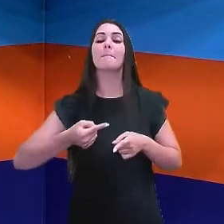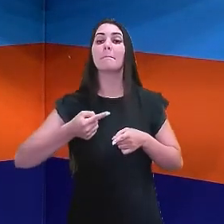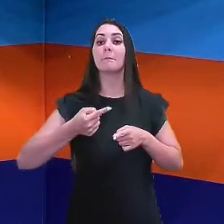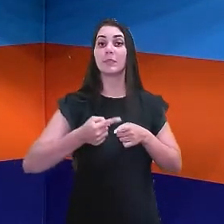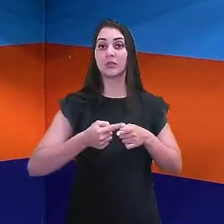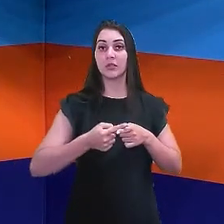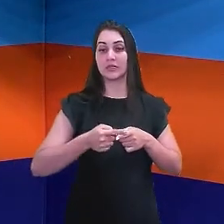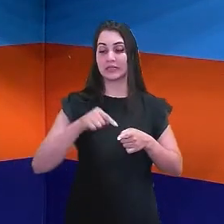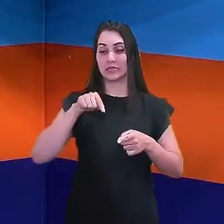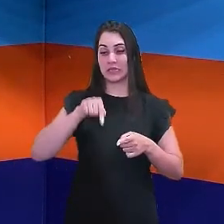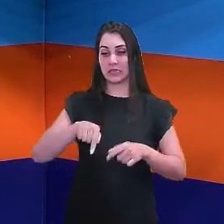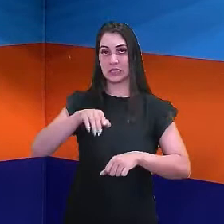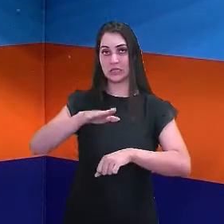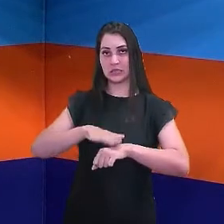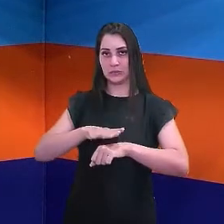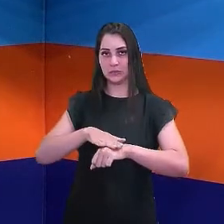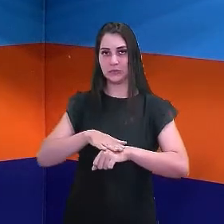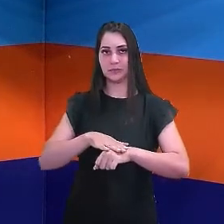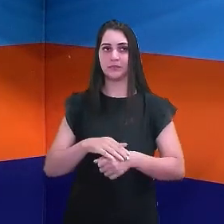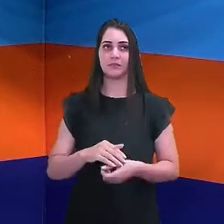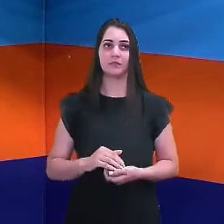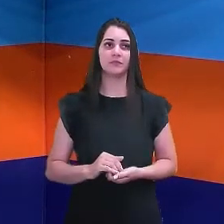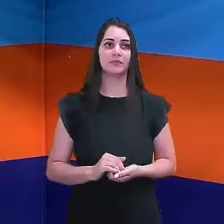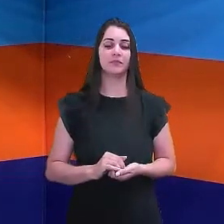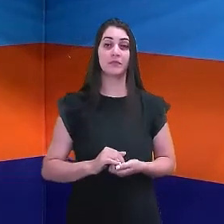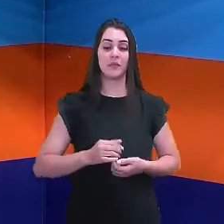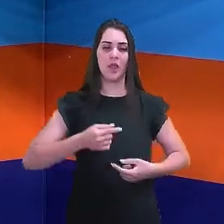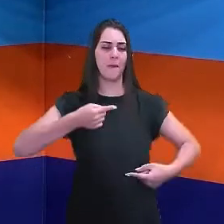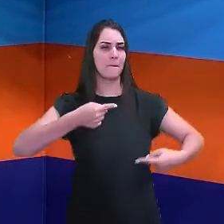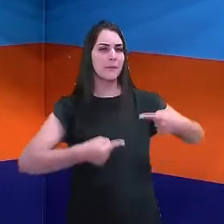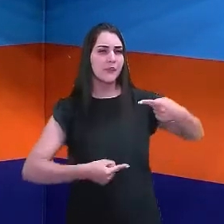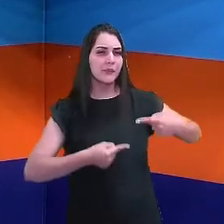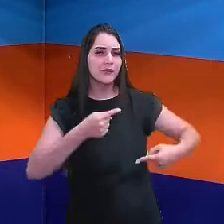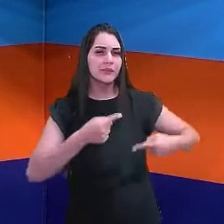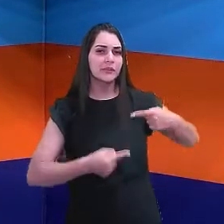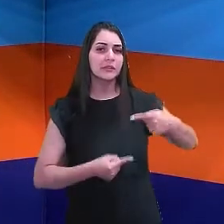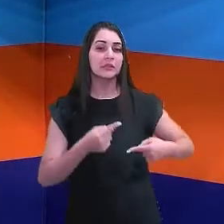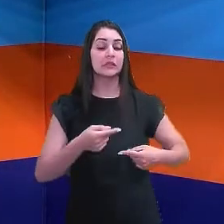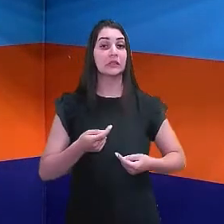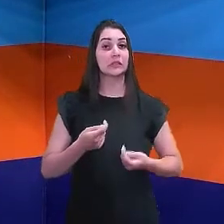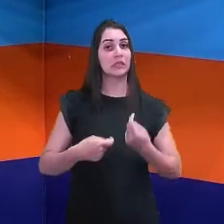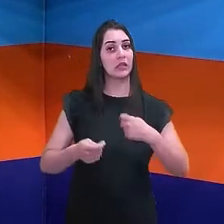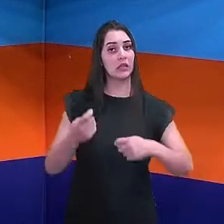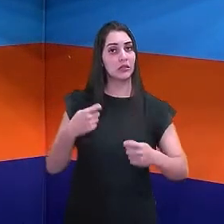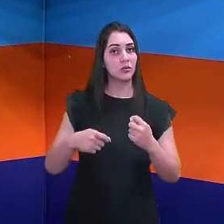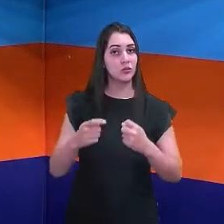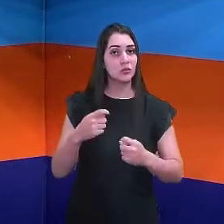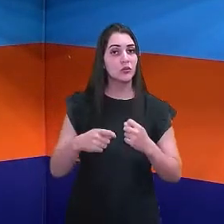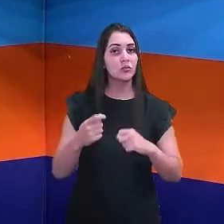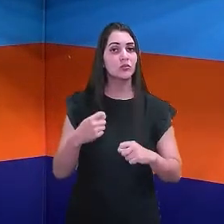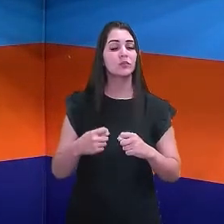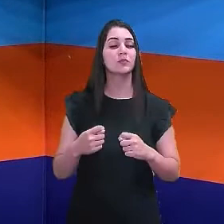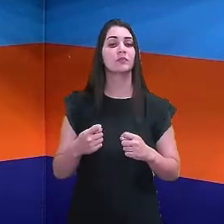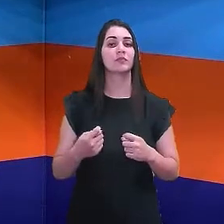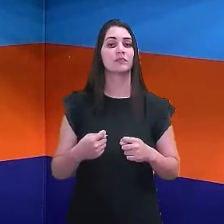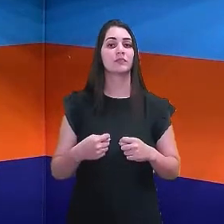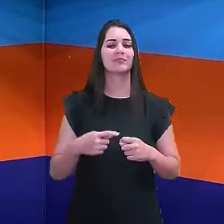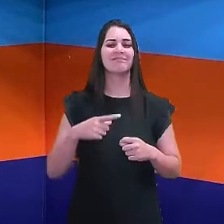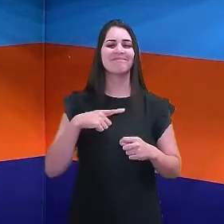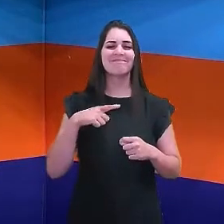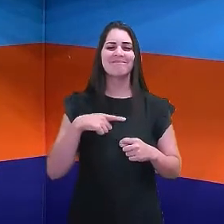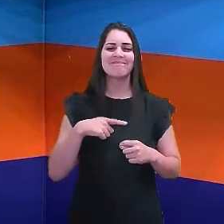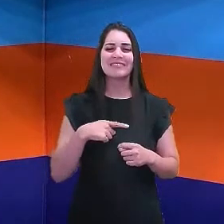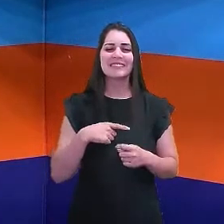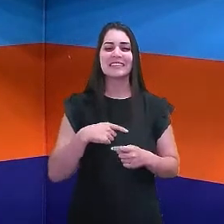Porque nesse momento a política, a economia vinha passando